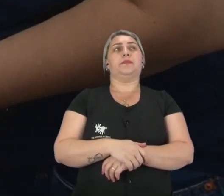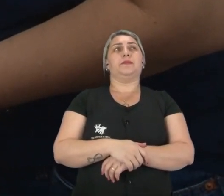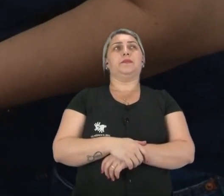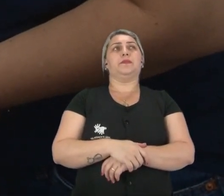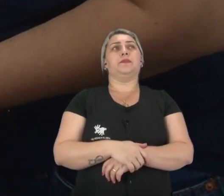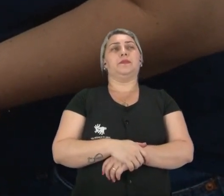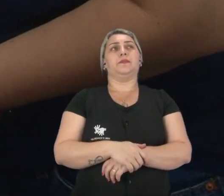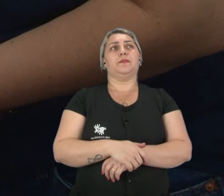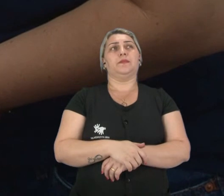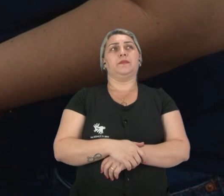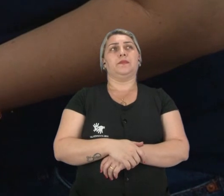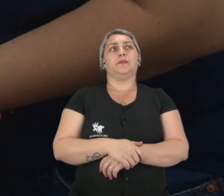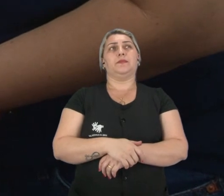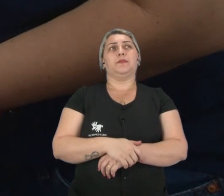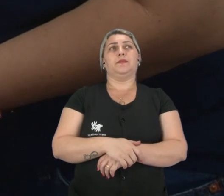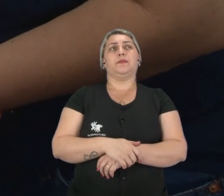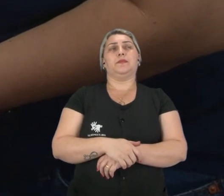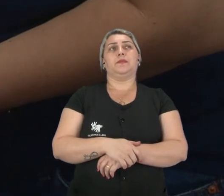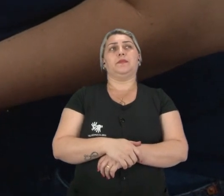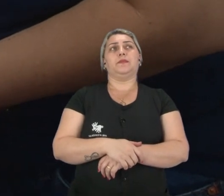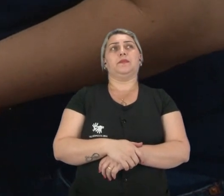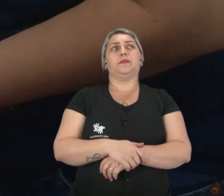Ficou feio, né?